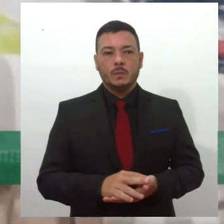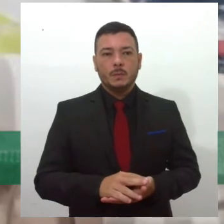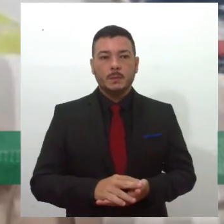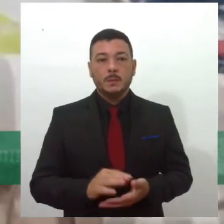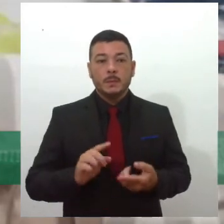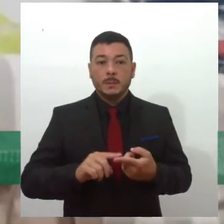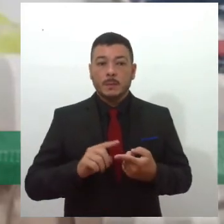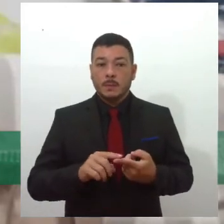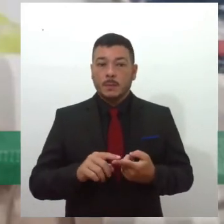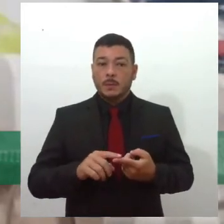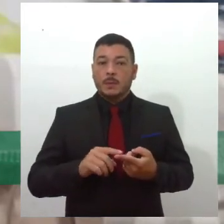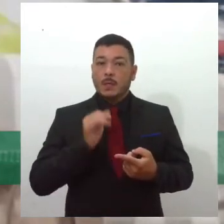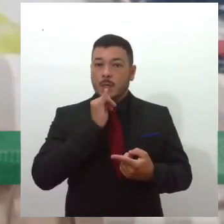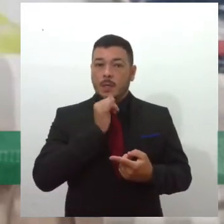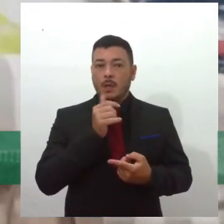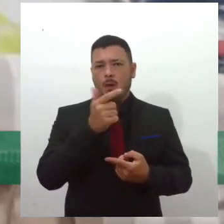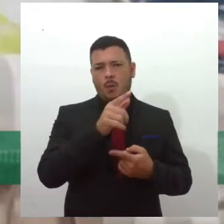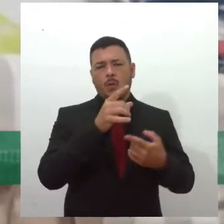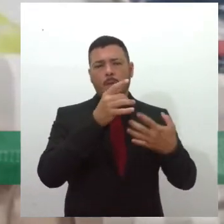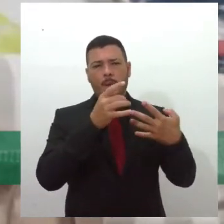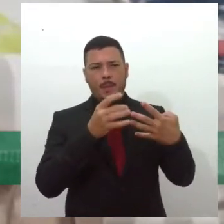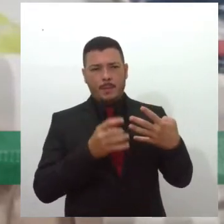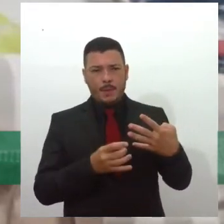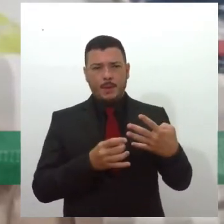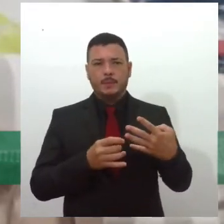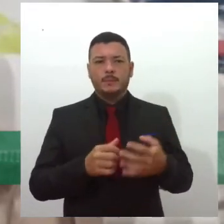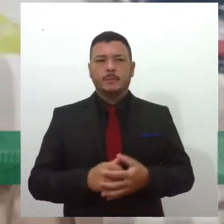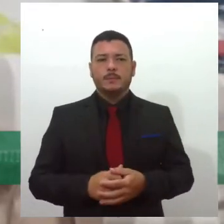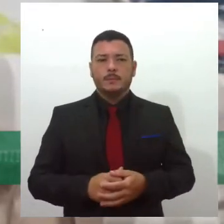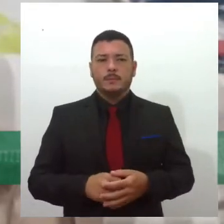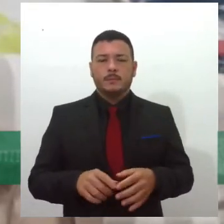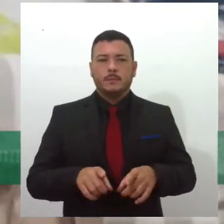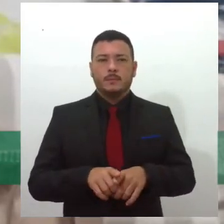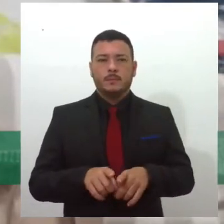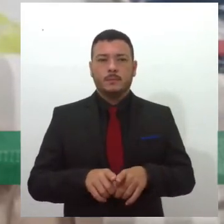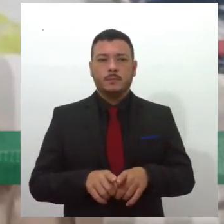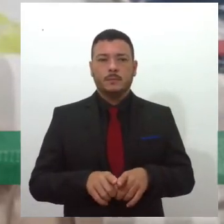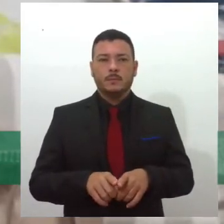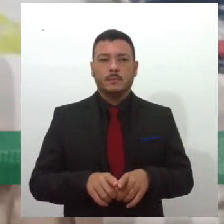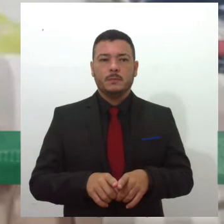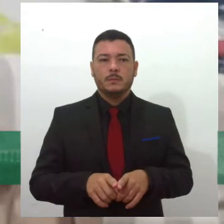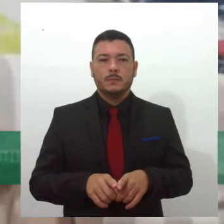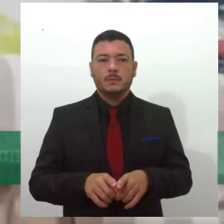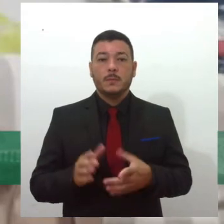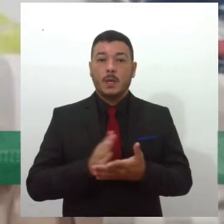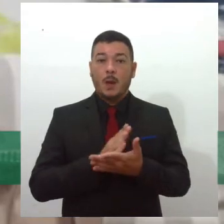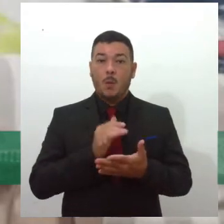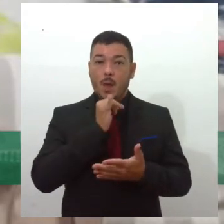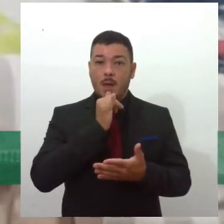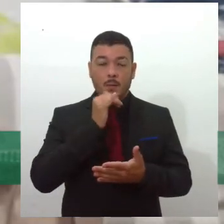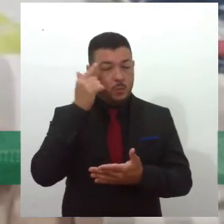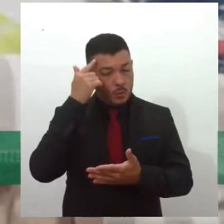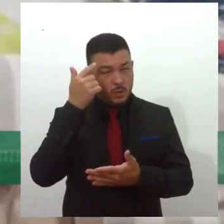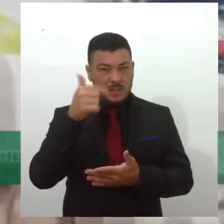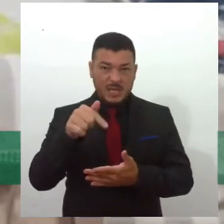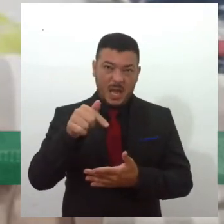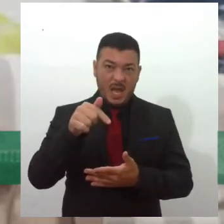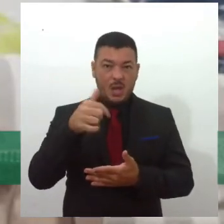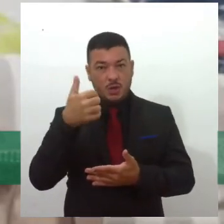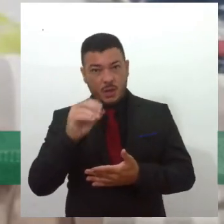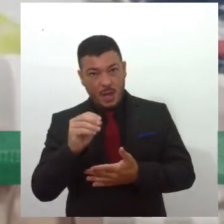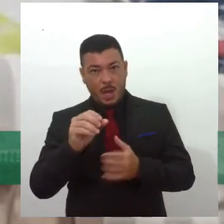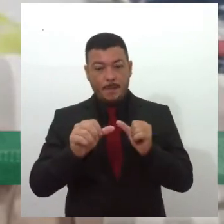e pode surgir outras, tá? Porque esse vírus, a cada 7, 10 dias, ele sofre uma mutação nova. E alguma dessas mutações